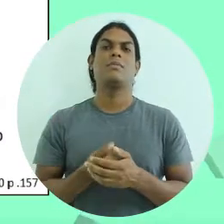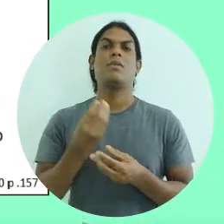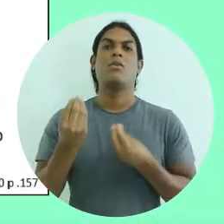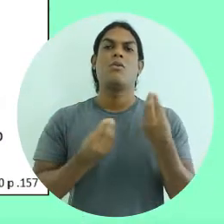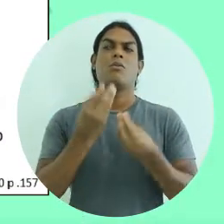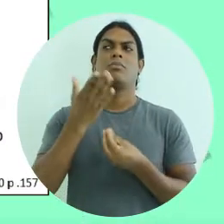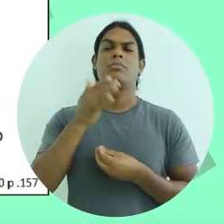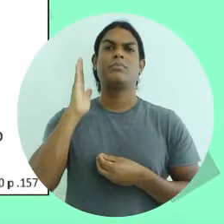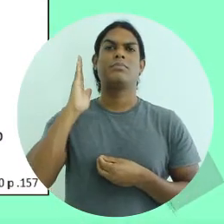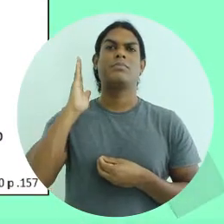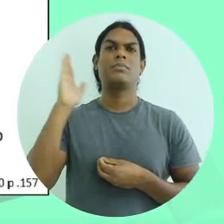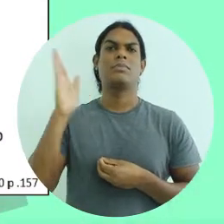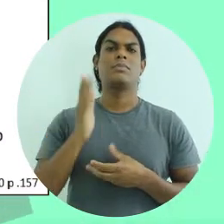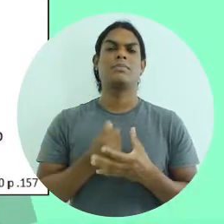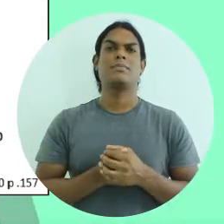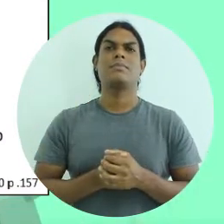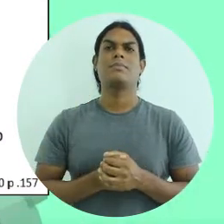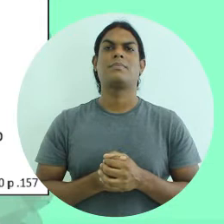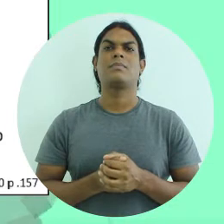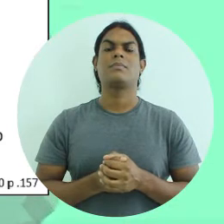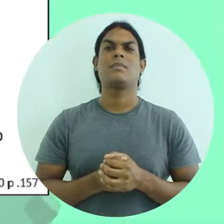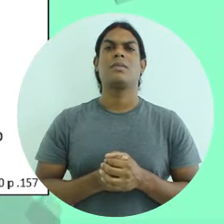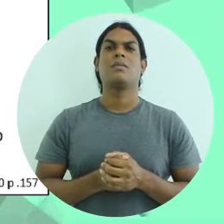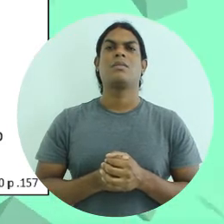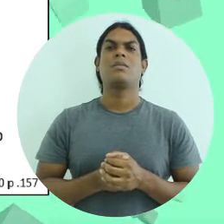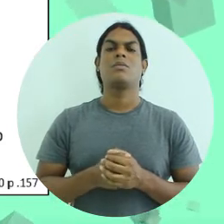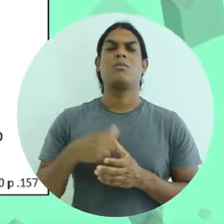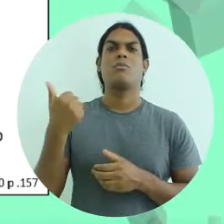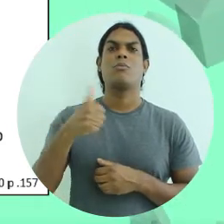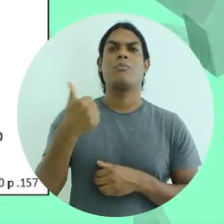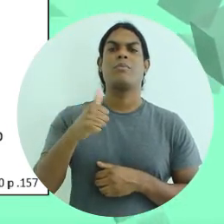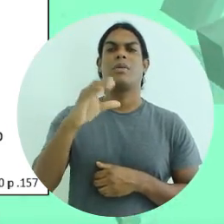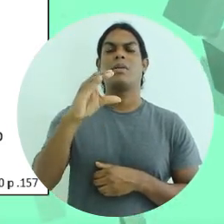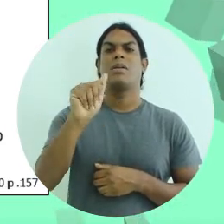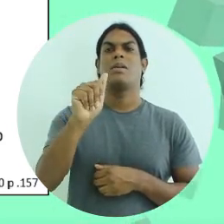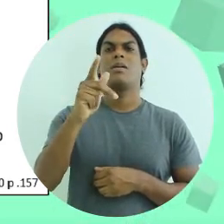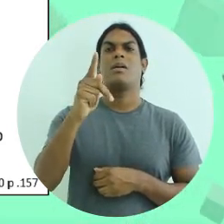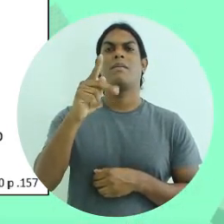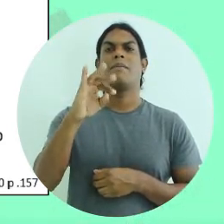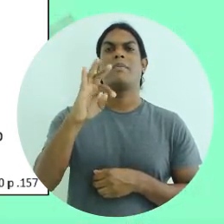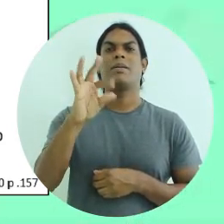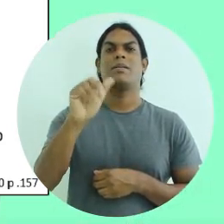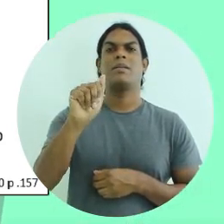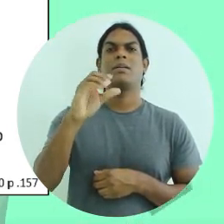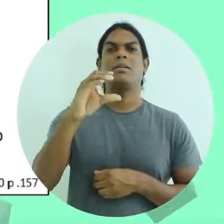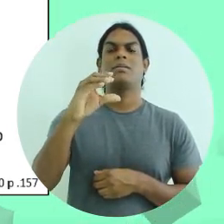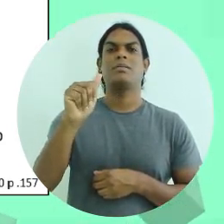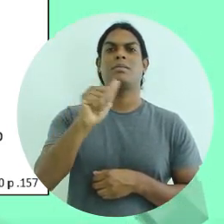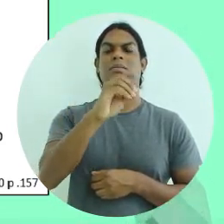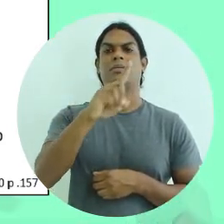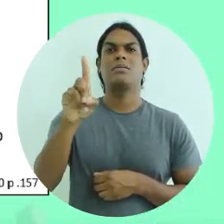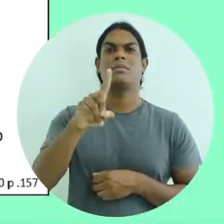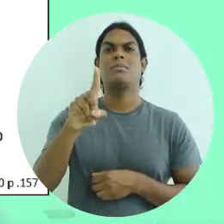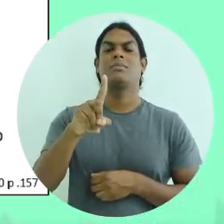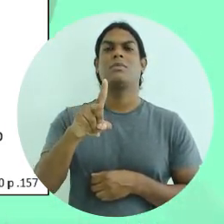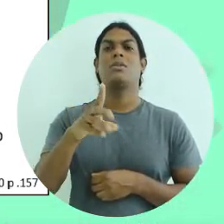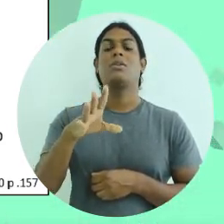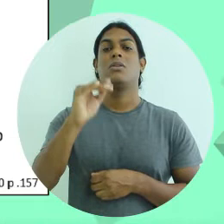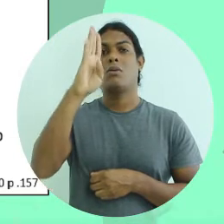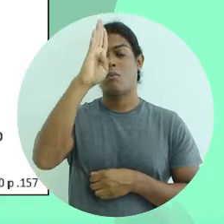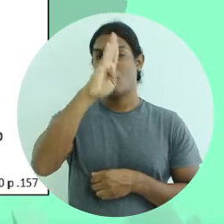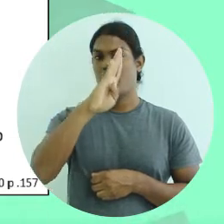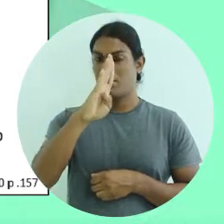podem ver na tela a seguir, o primeiro passo é a captação dos recursos financeiros no exterior pelo Banco Brasileiro. Então, o Banco